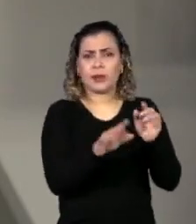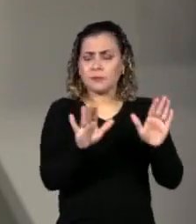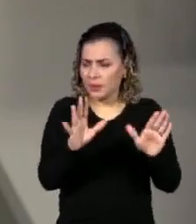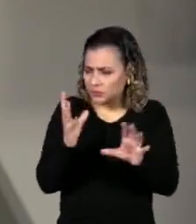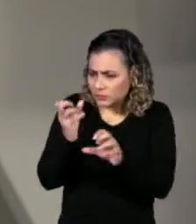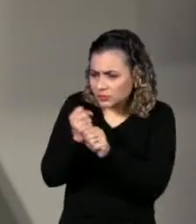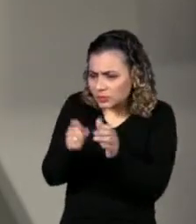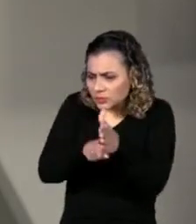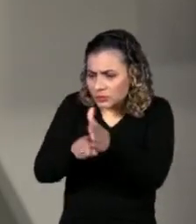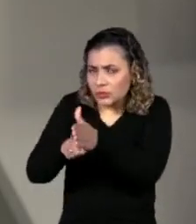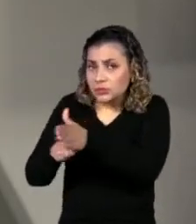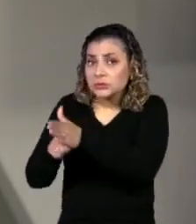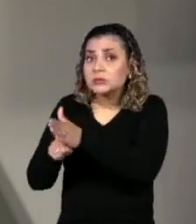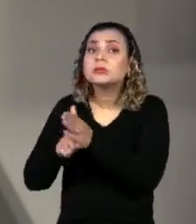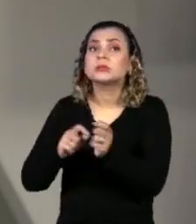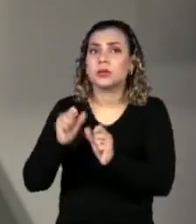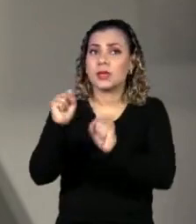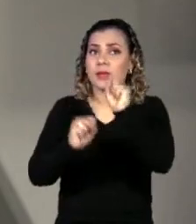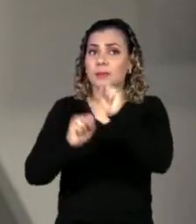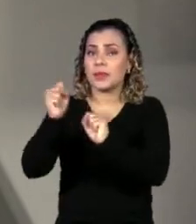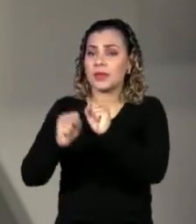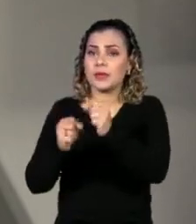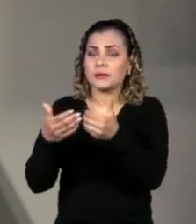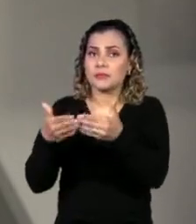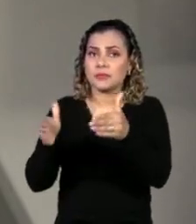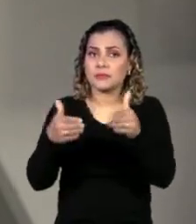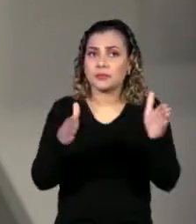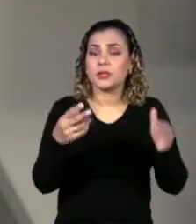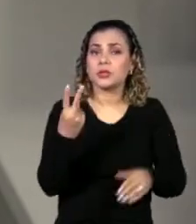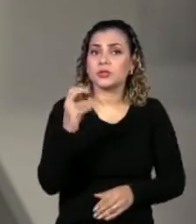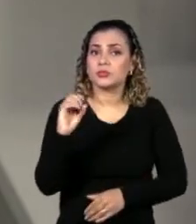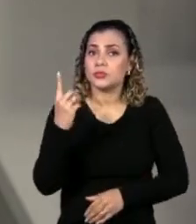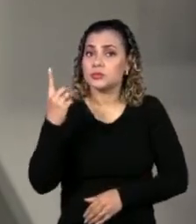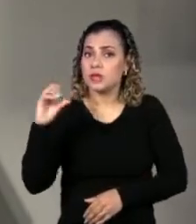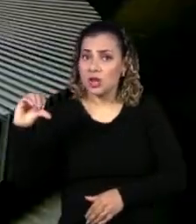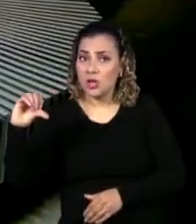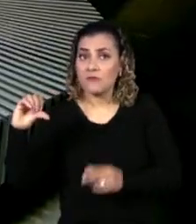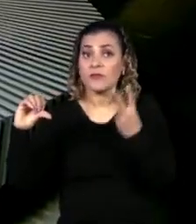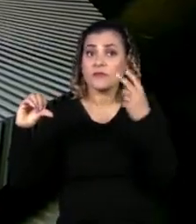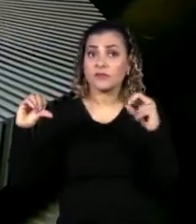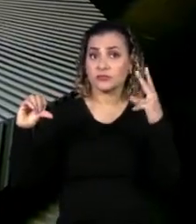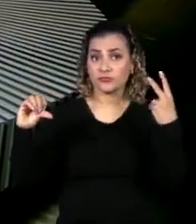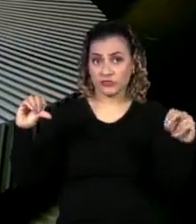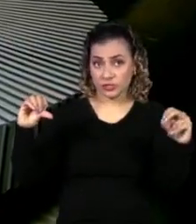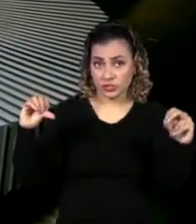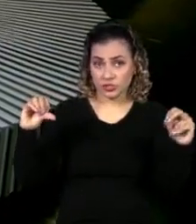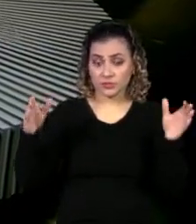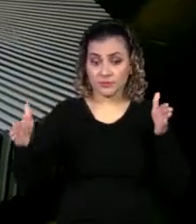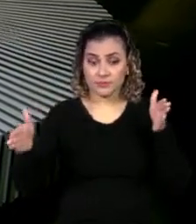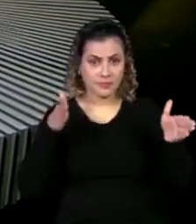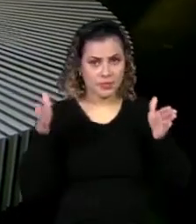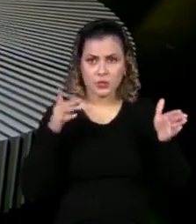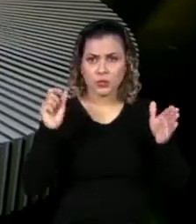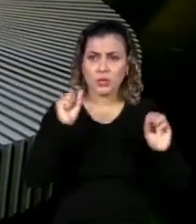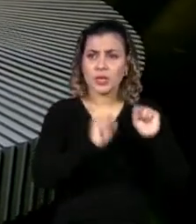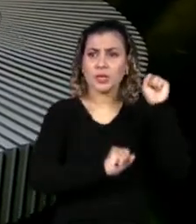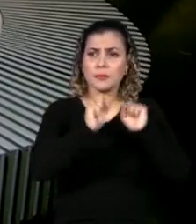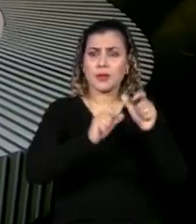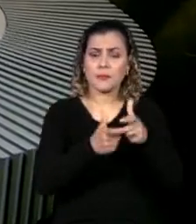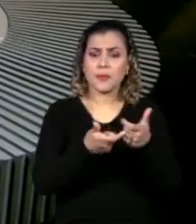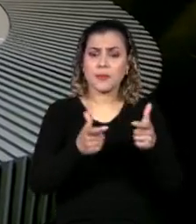dados da pesquisa do Cadastro de Empresas Ativas entre 2019 e 2020. Nesse período, o número de empresas